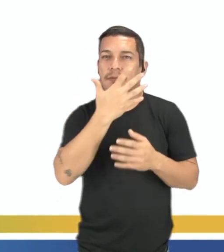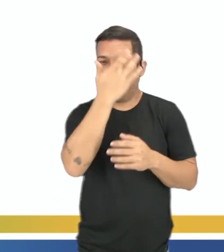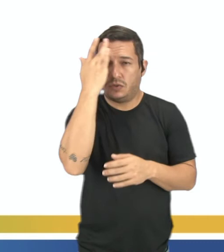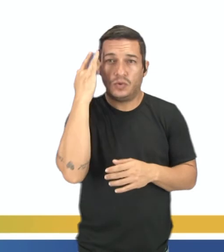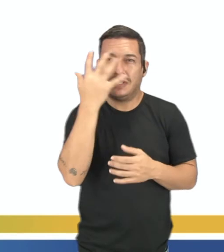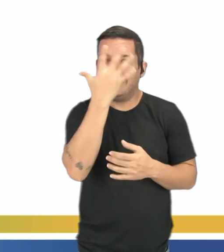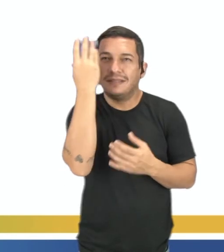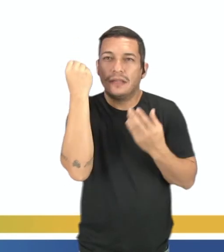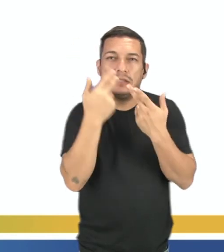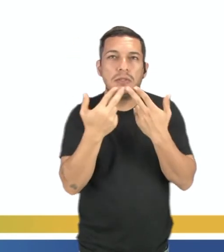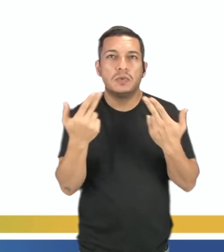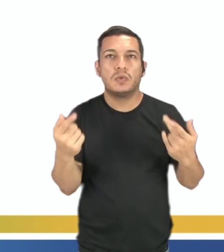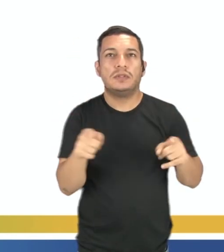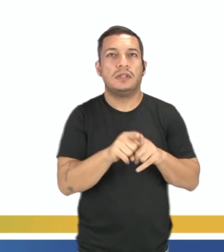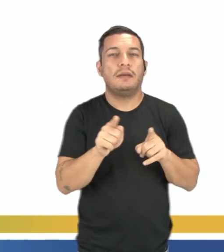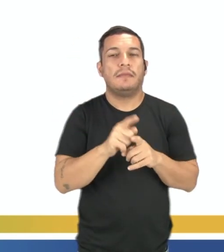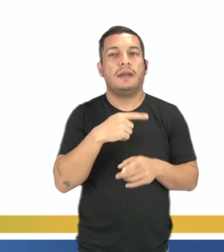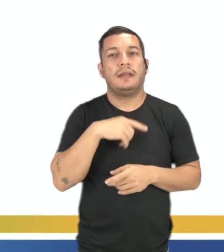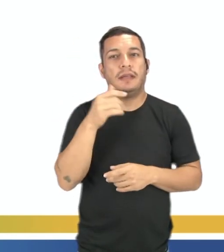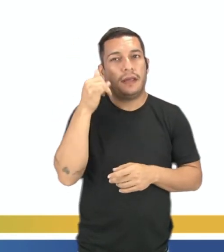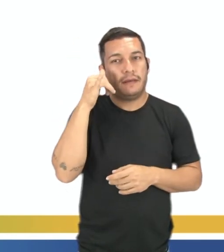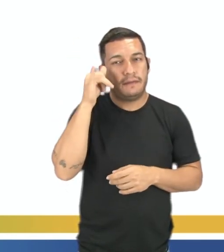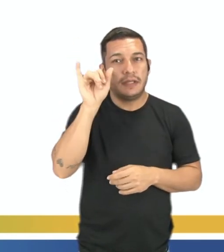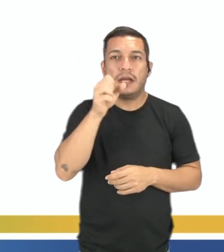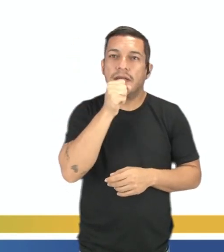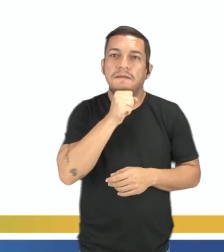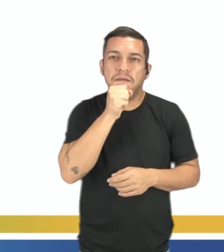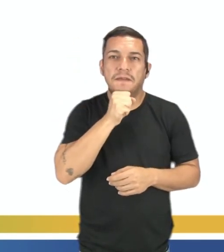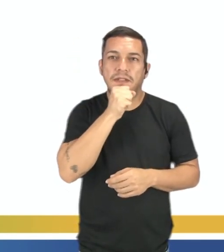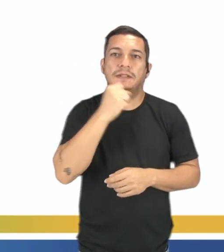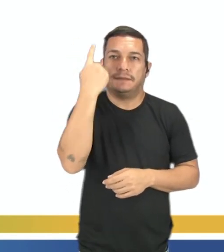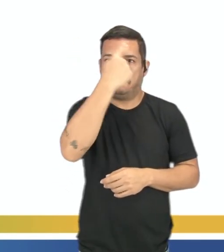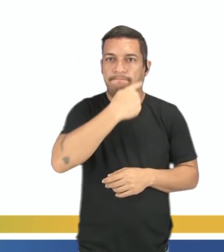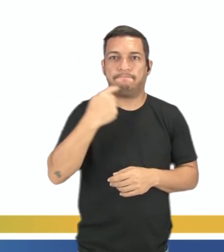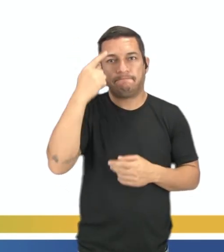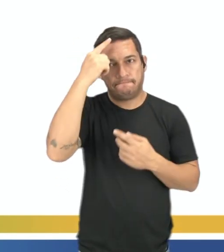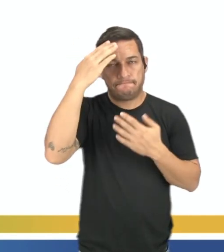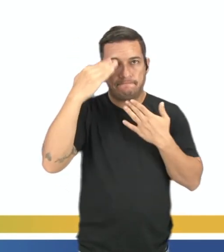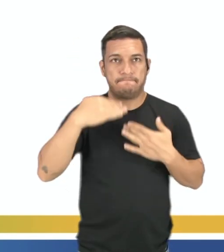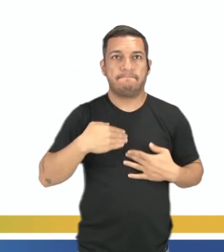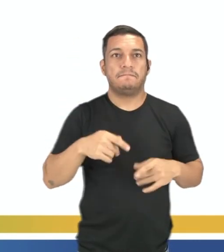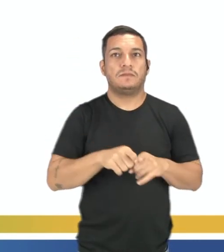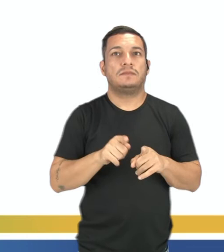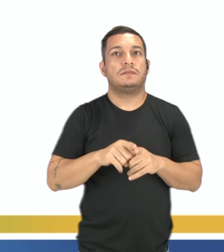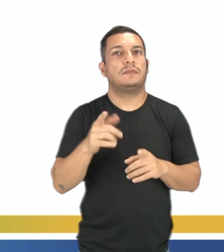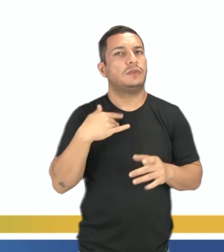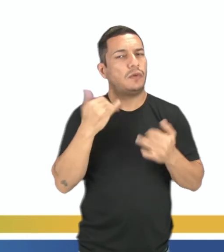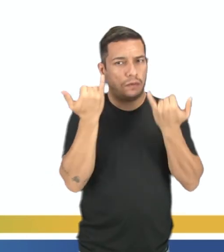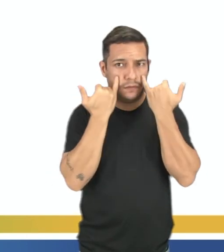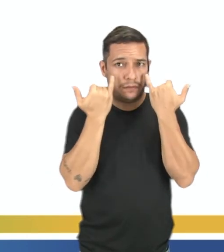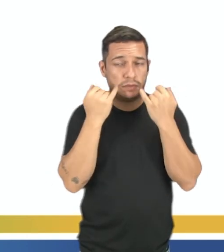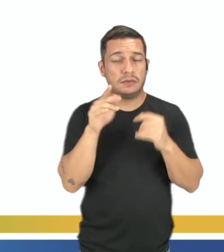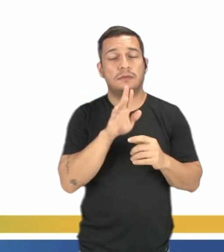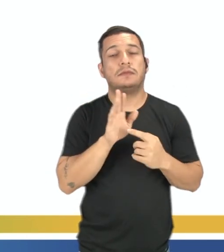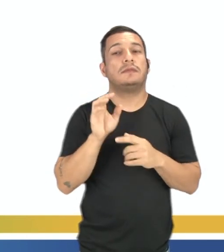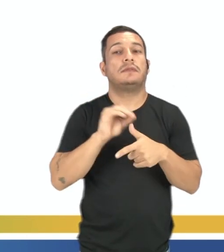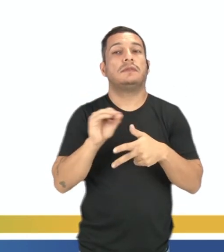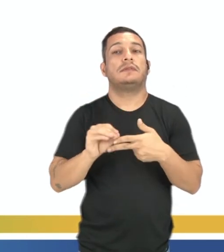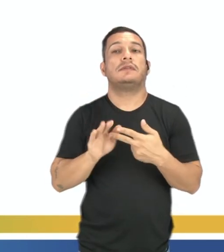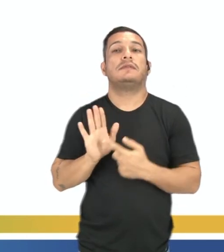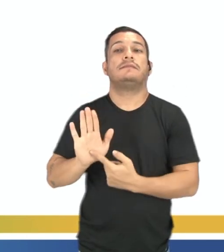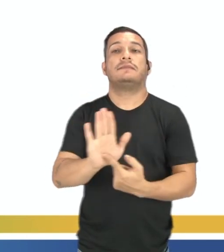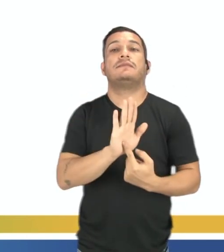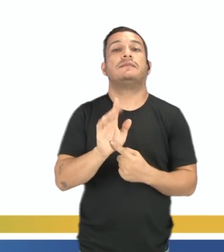até mesmo retardam envelhecimento gente aí é só uma informação não apavora em são é só informação que o enem quer trazer para